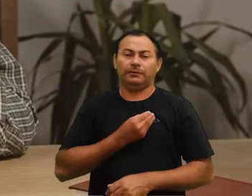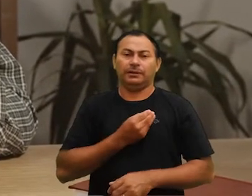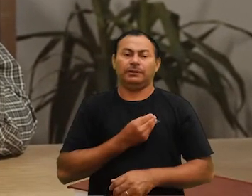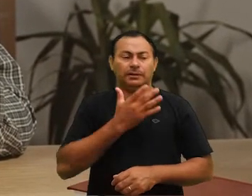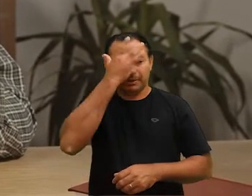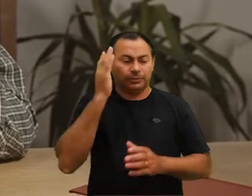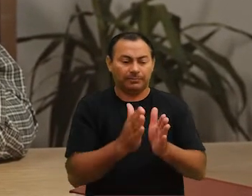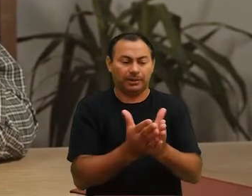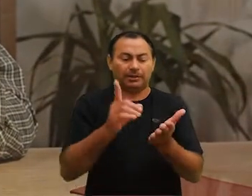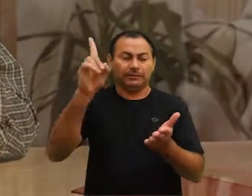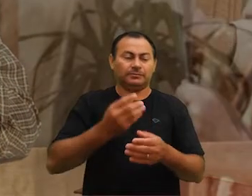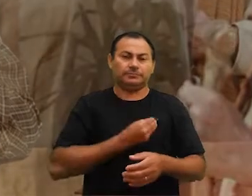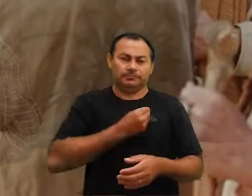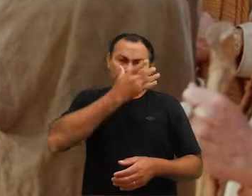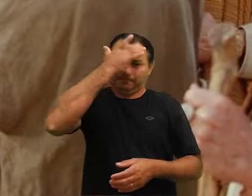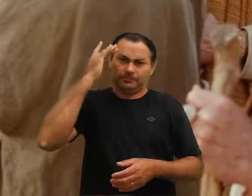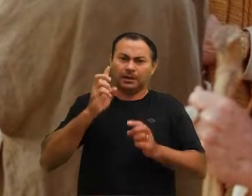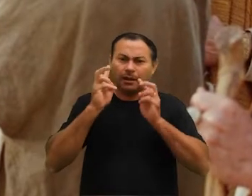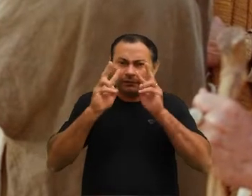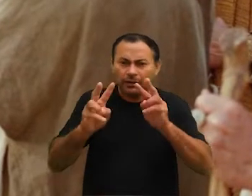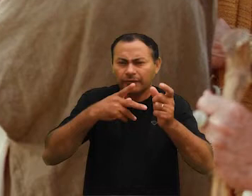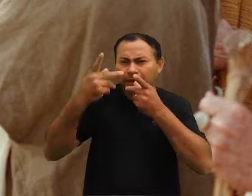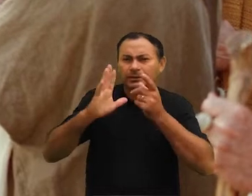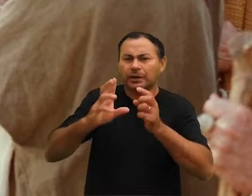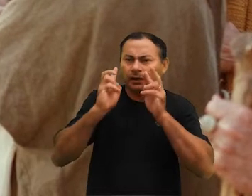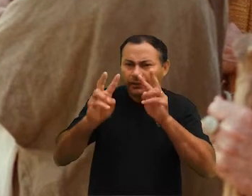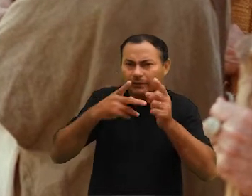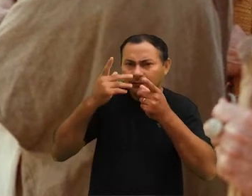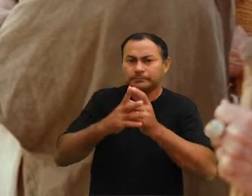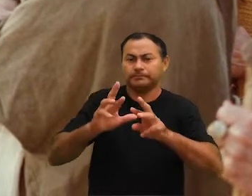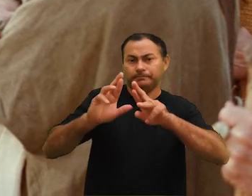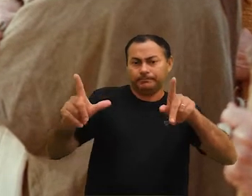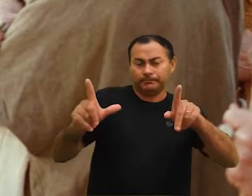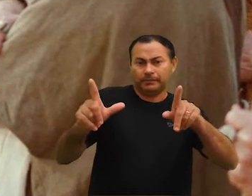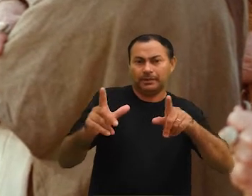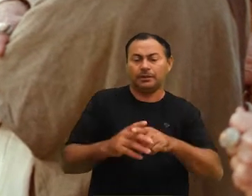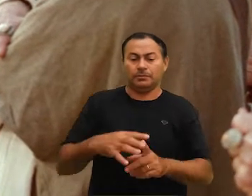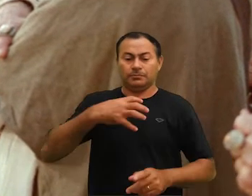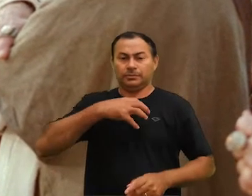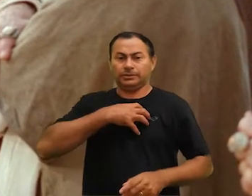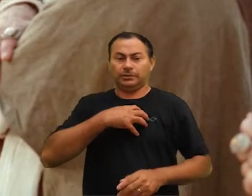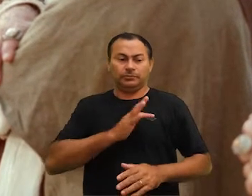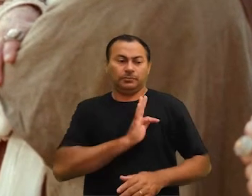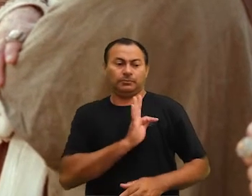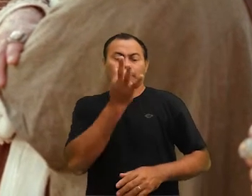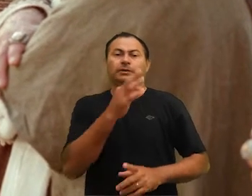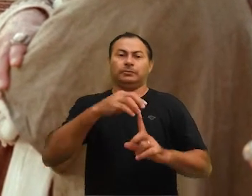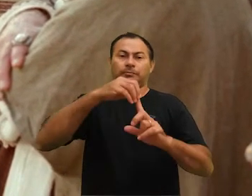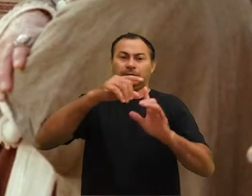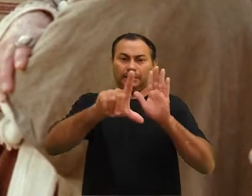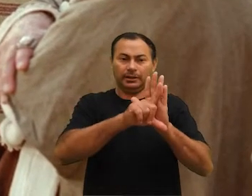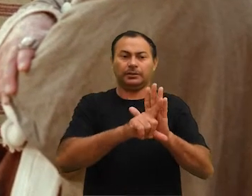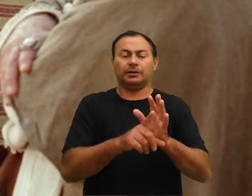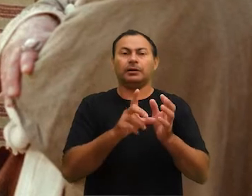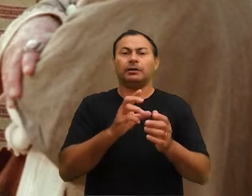vidas das pessoas. Já ouvi o seguinte comentário. A diferença entre a maneira como os fariseus, os mestres